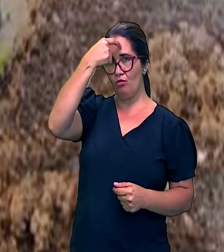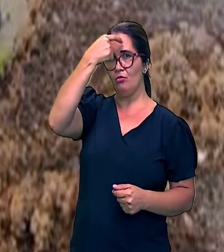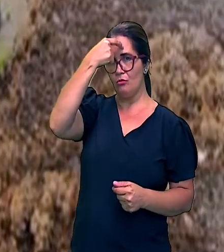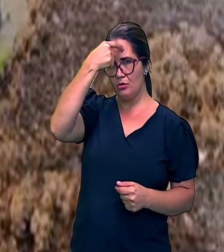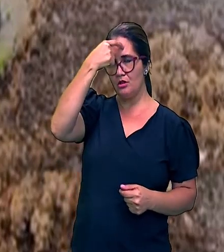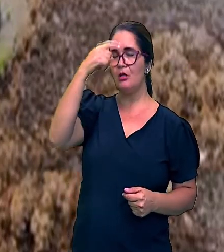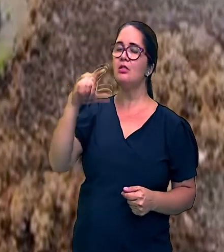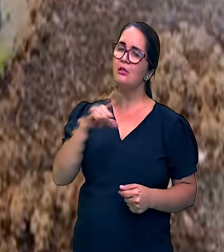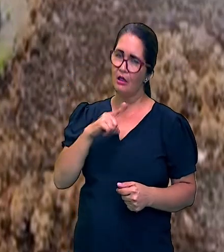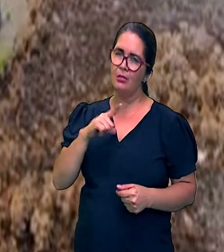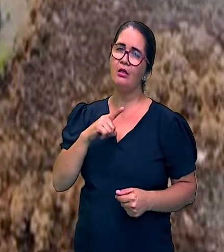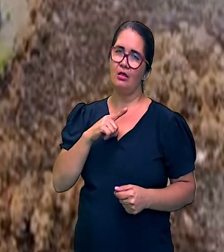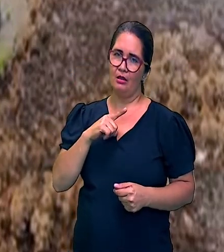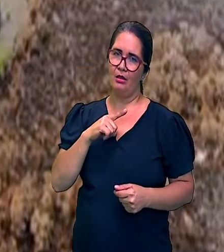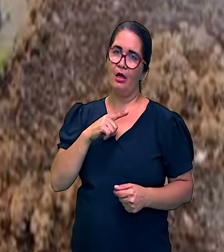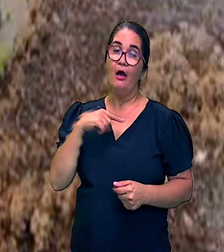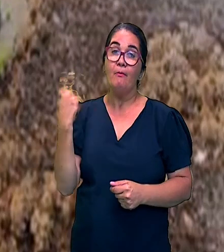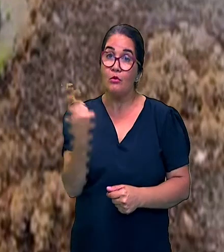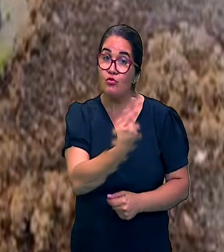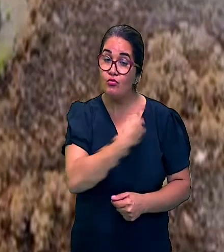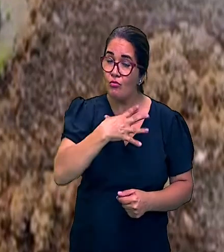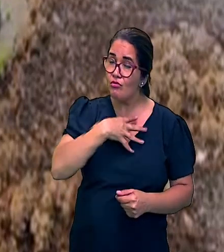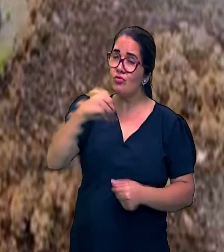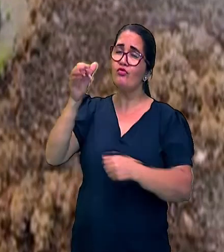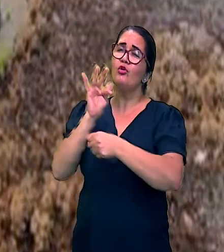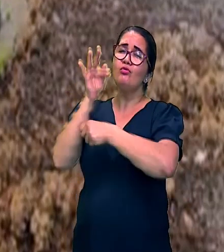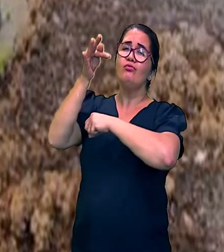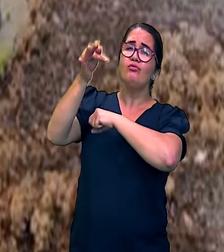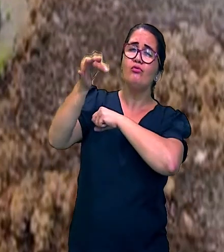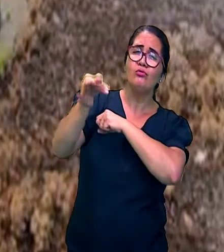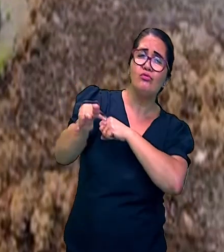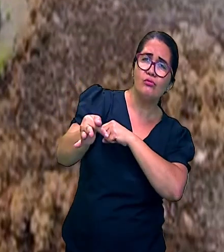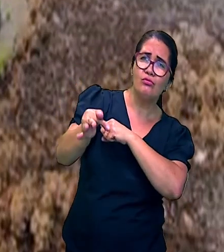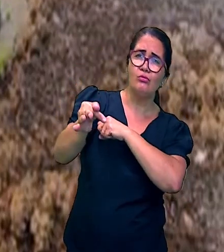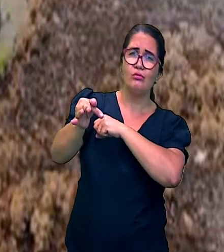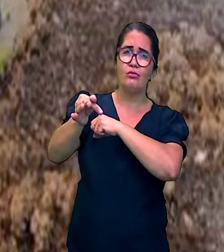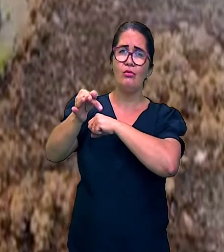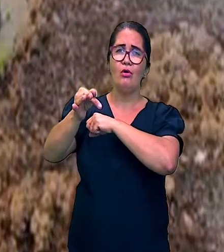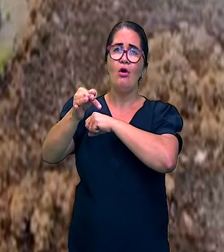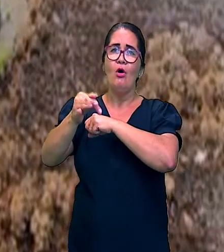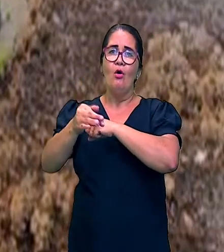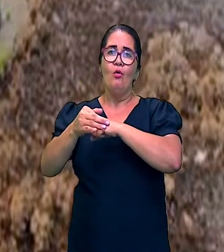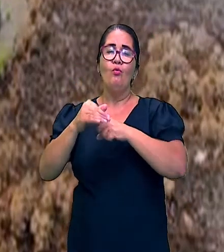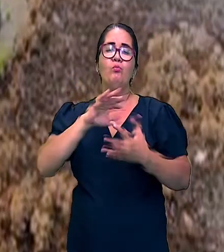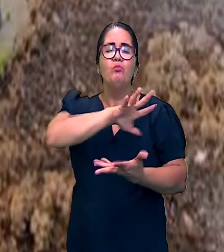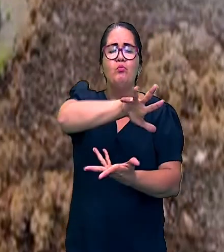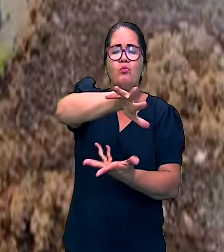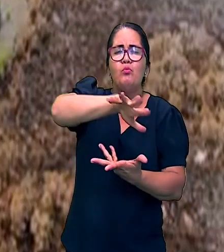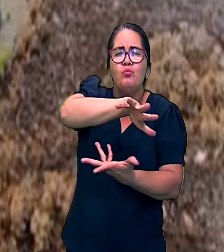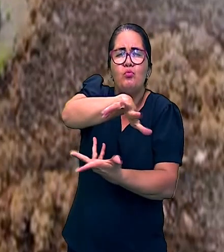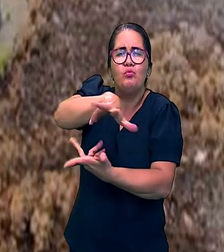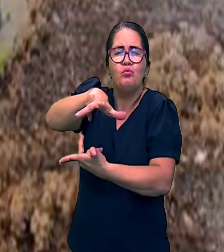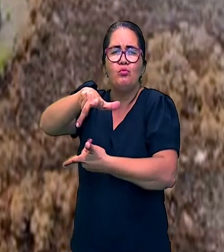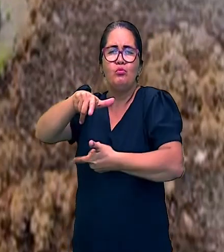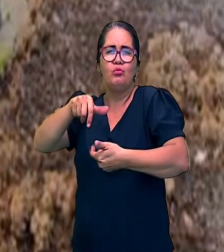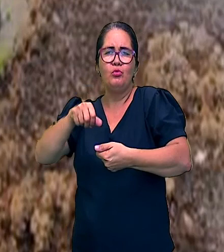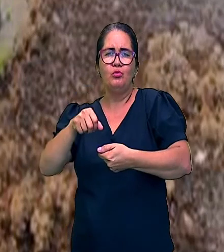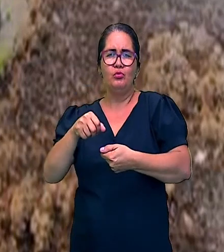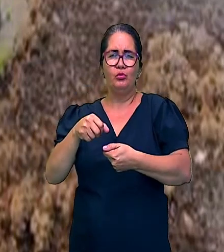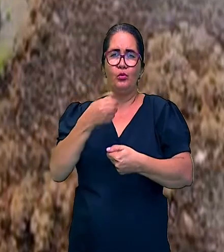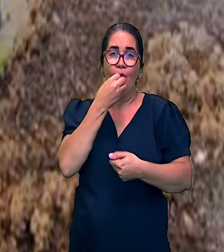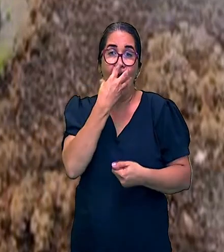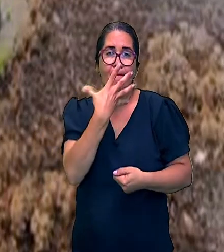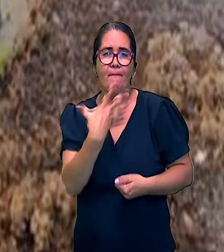parentes, um mundo habitável, que nós queremos para o nosso dia de amanhã. Nós estamos aguentando